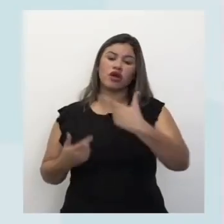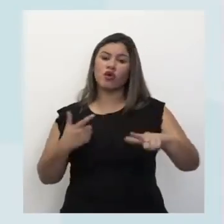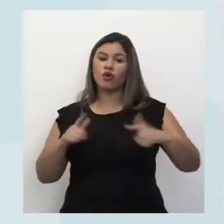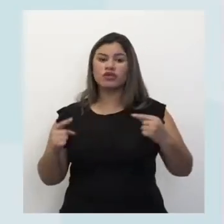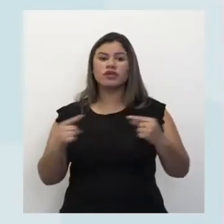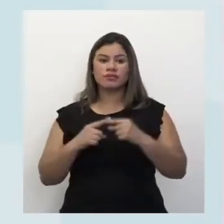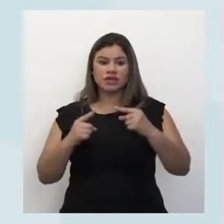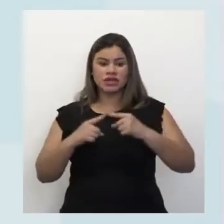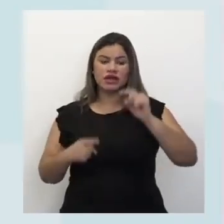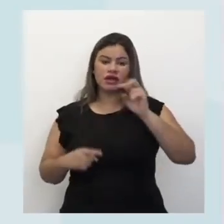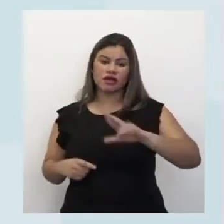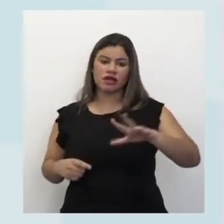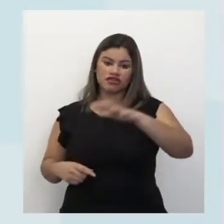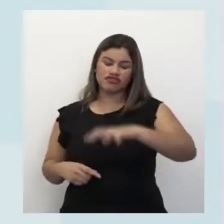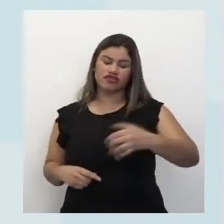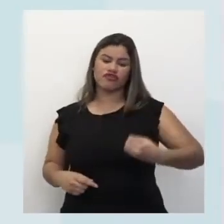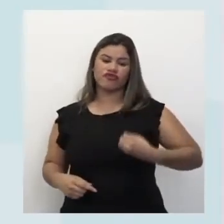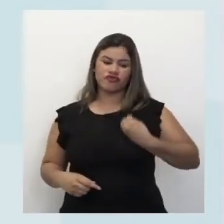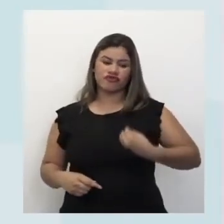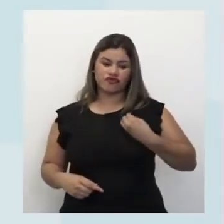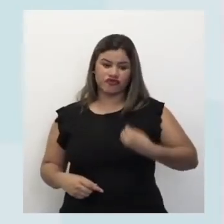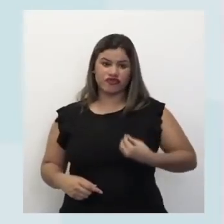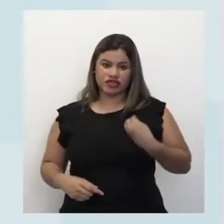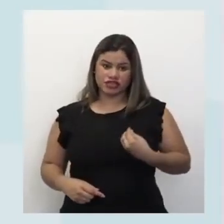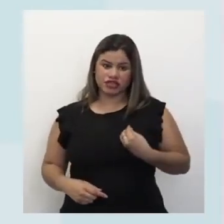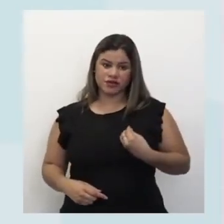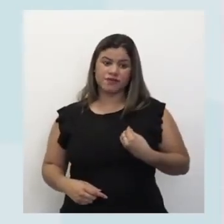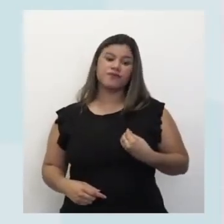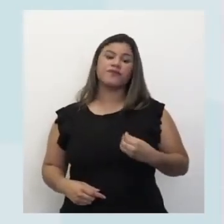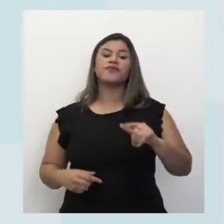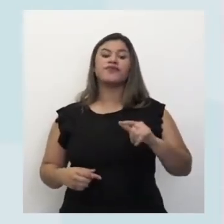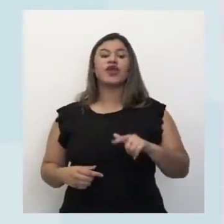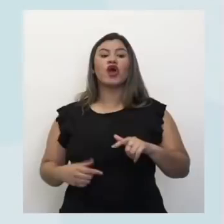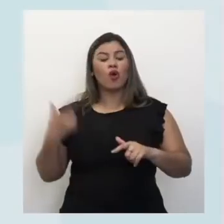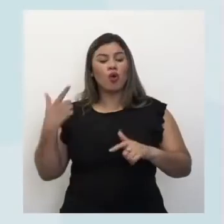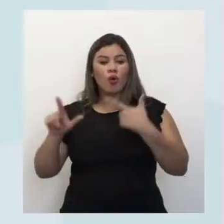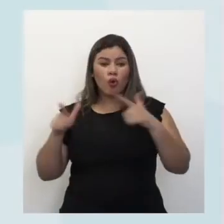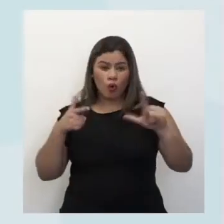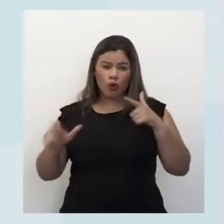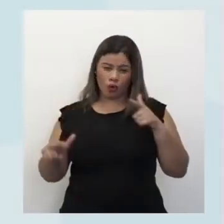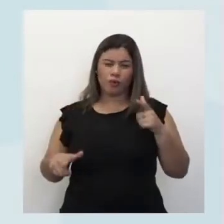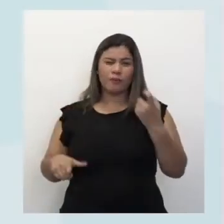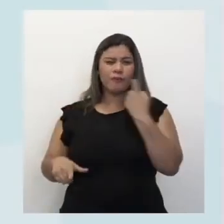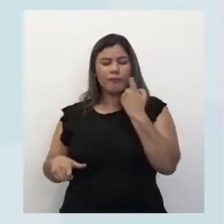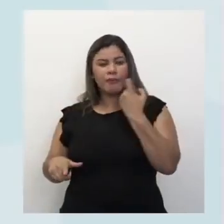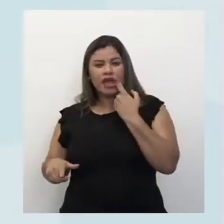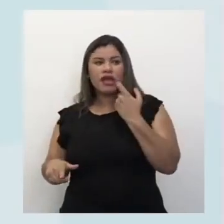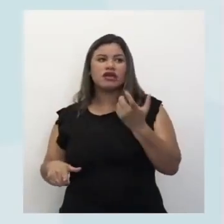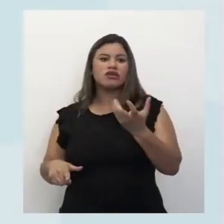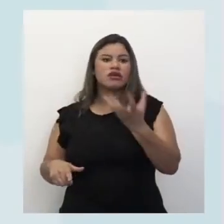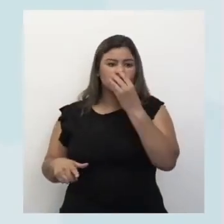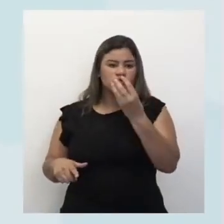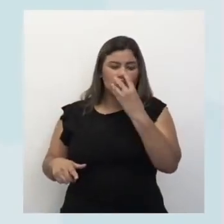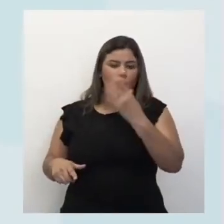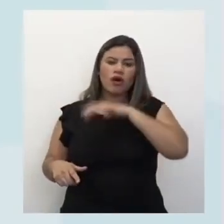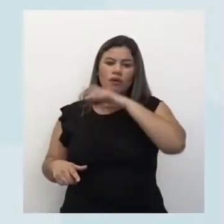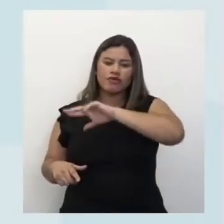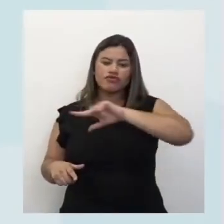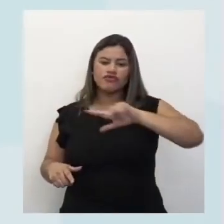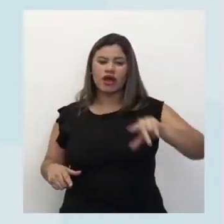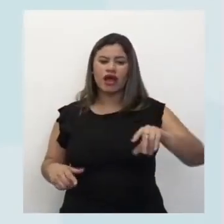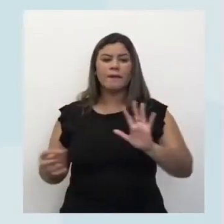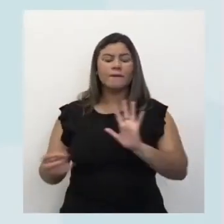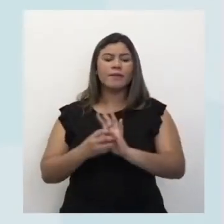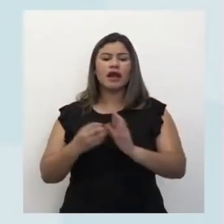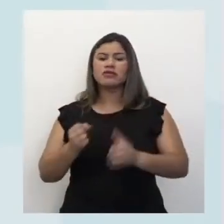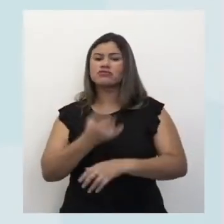aí, né? Tirando o ser humano, né? Os outros seres vivos que habitavam nessa região aí. Qual é o impacto causado? Mais